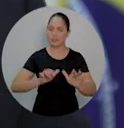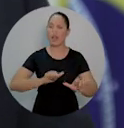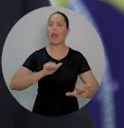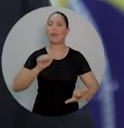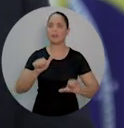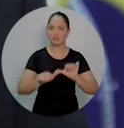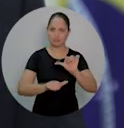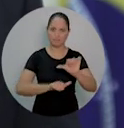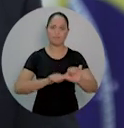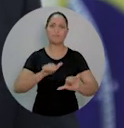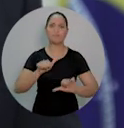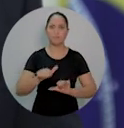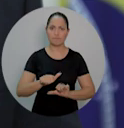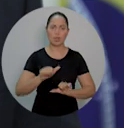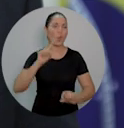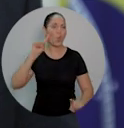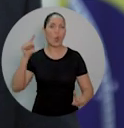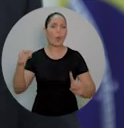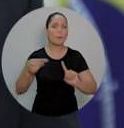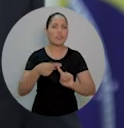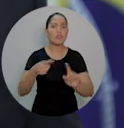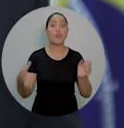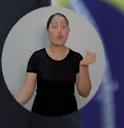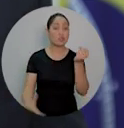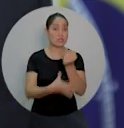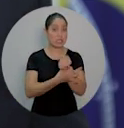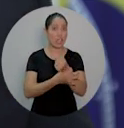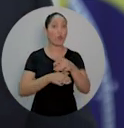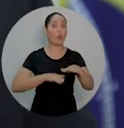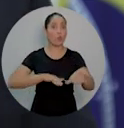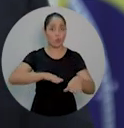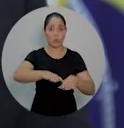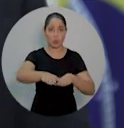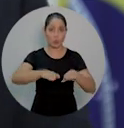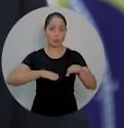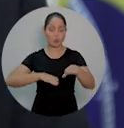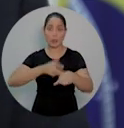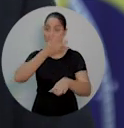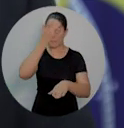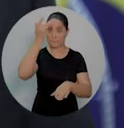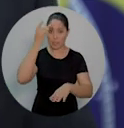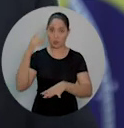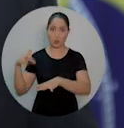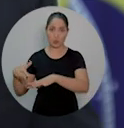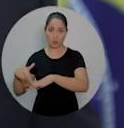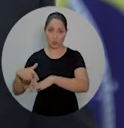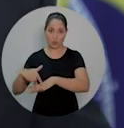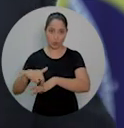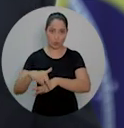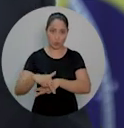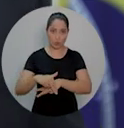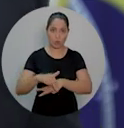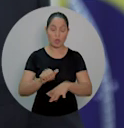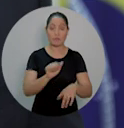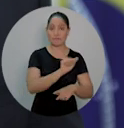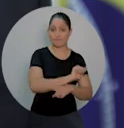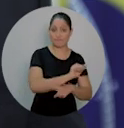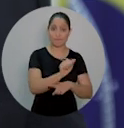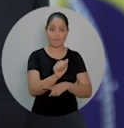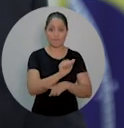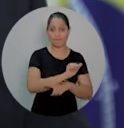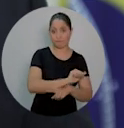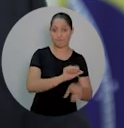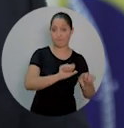transformações rotineiras com a finalidade de deixar o trânsito mais seguro, evitando que condutores e pedestres ajam de forma